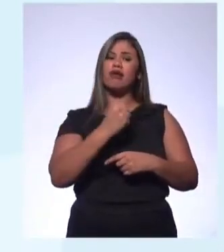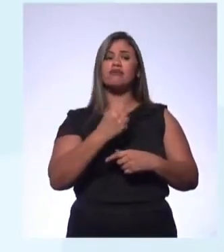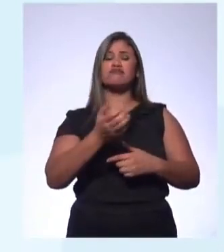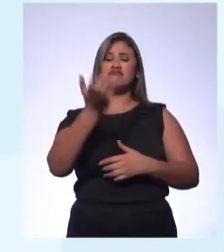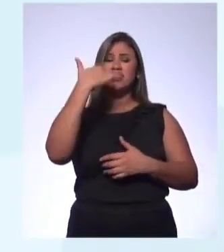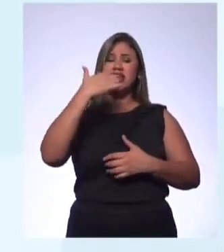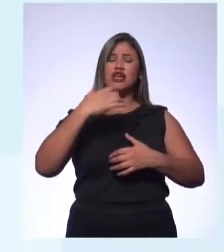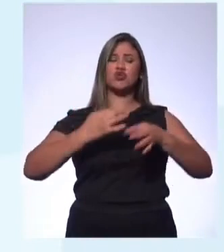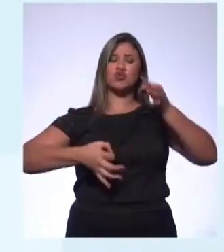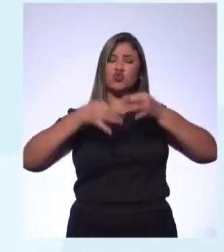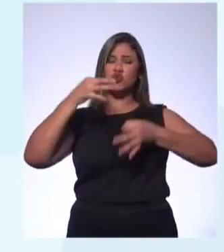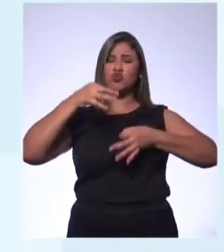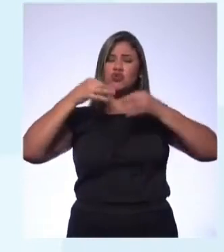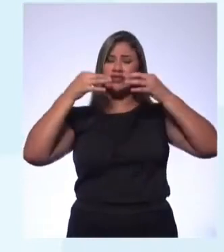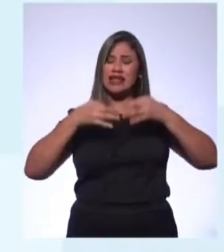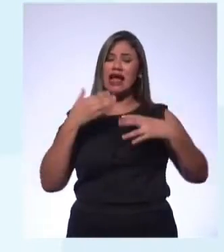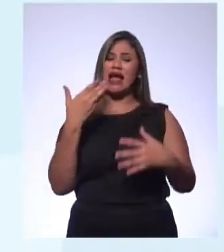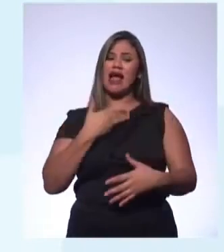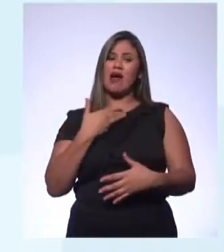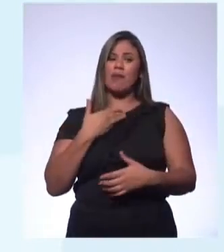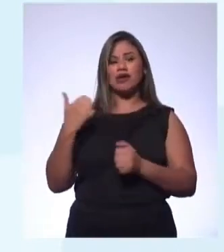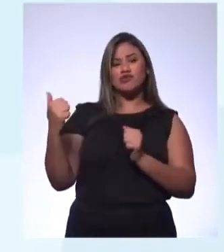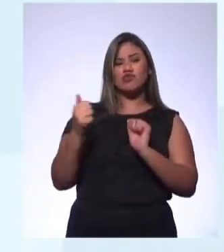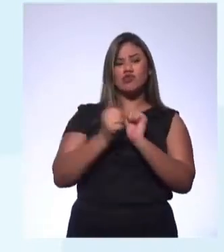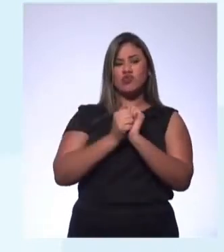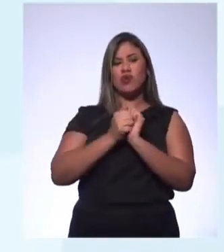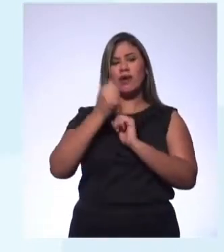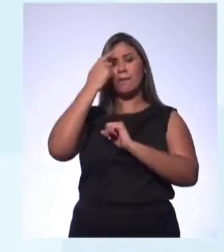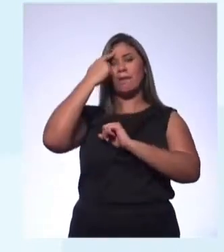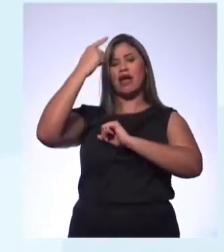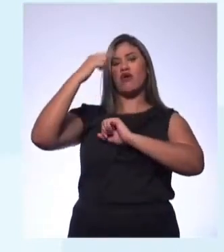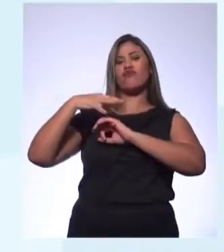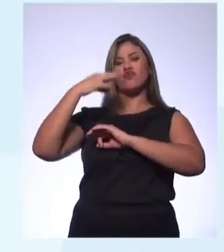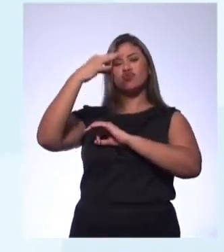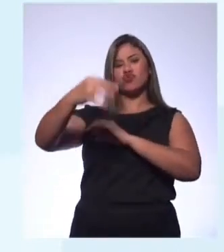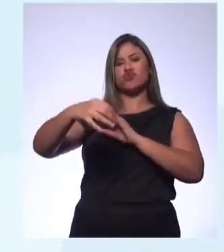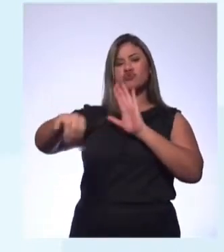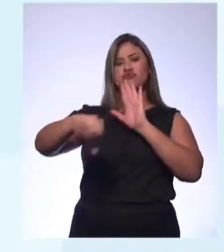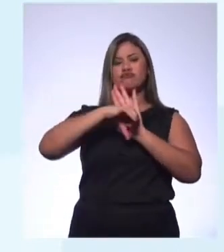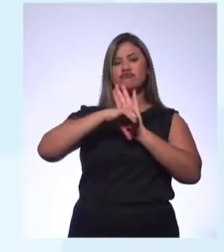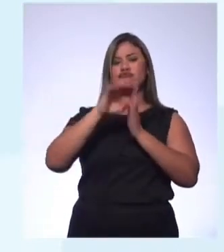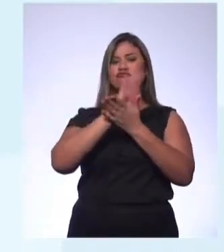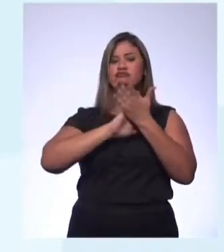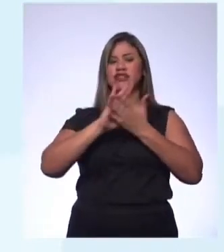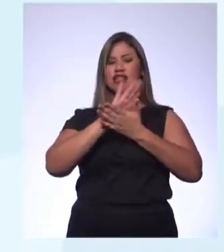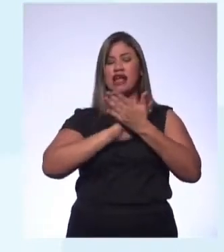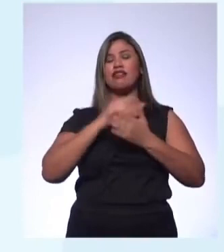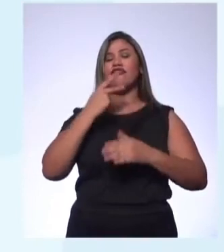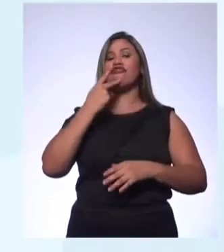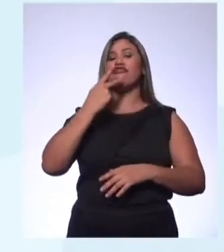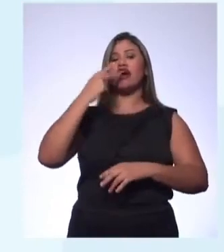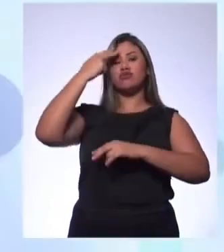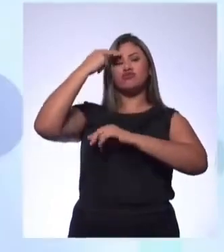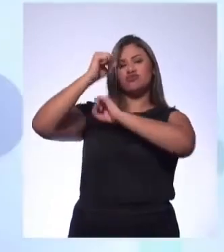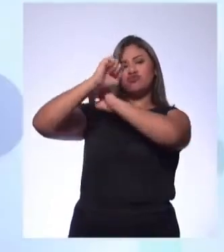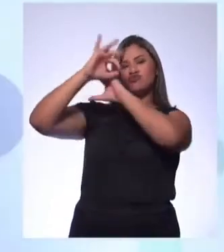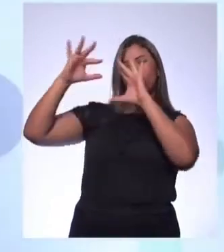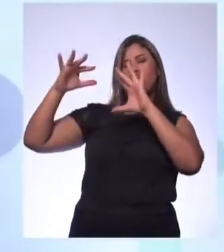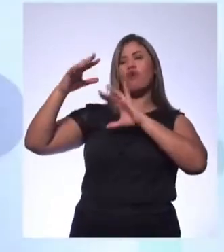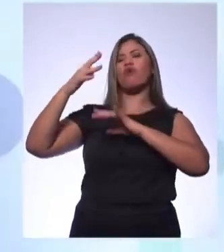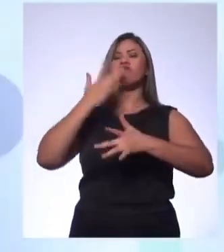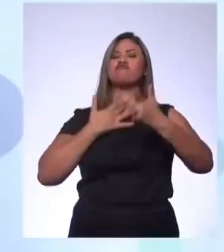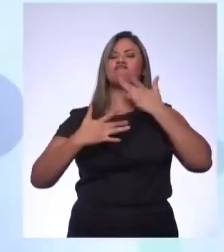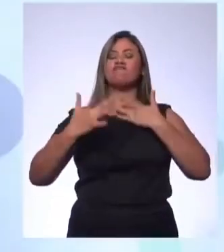de justiça, mantém os amigos próximos, sonha, ou seja, quando eu estou falando dos sonhos, das ambições, dos desejos de um